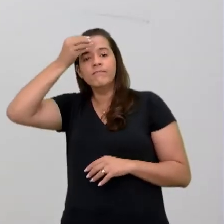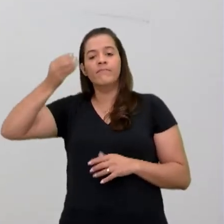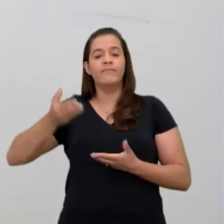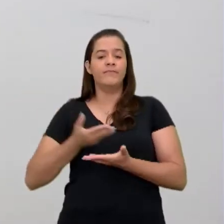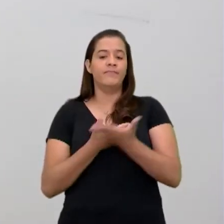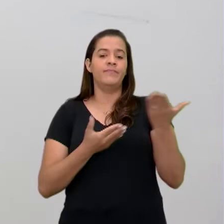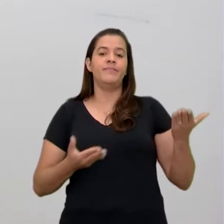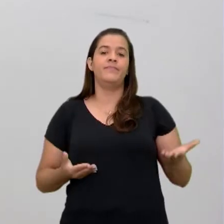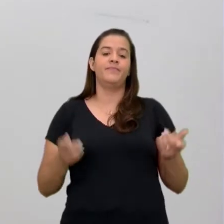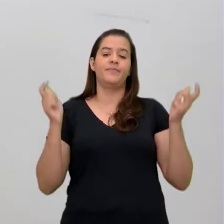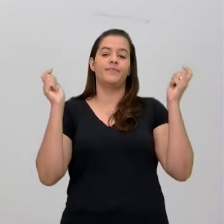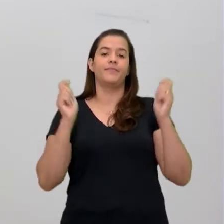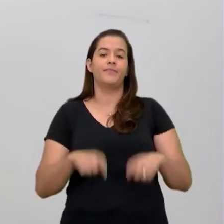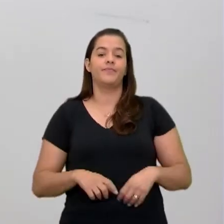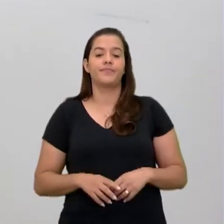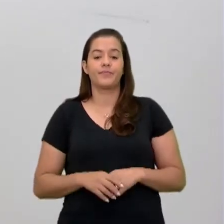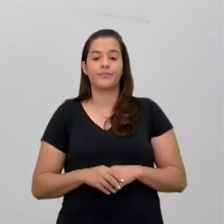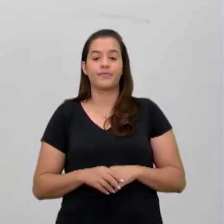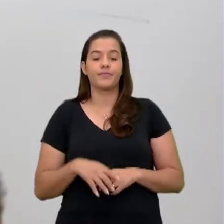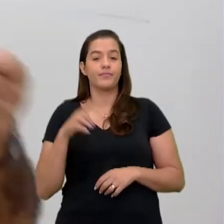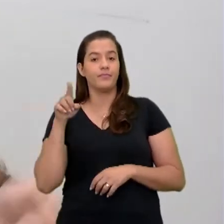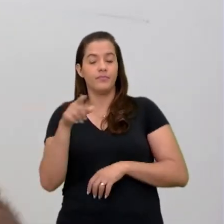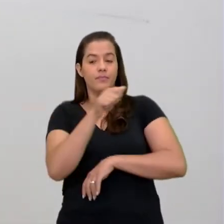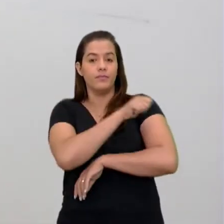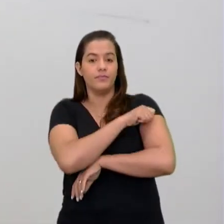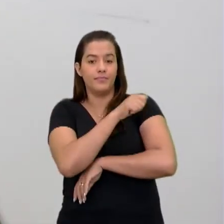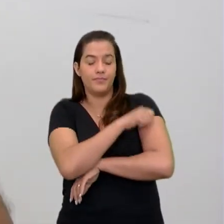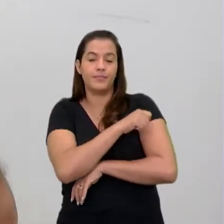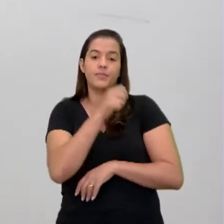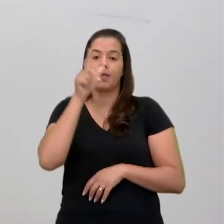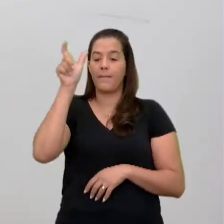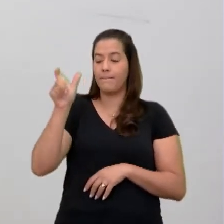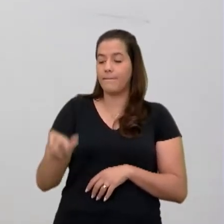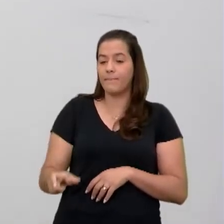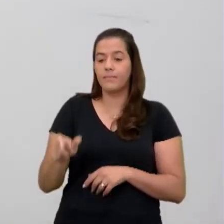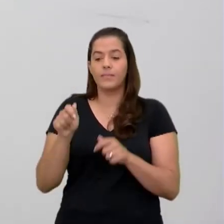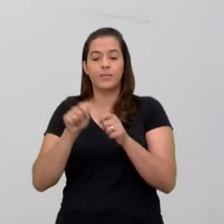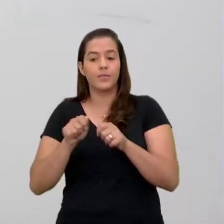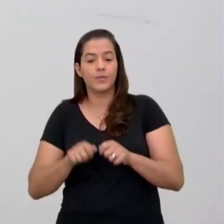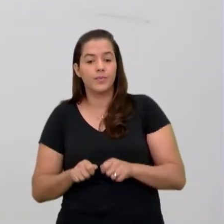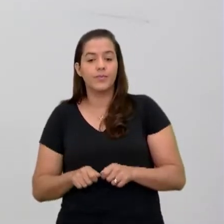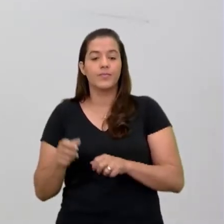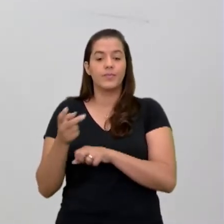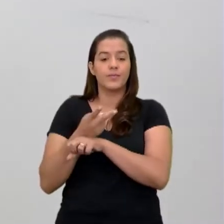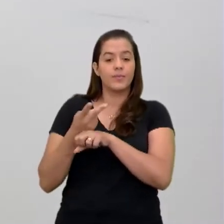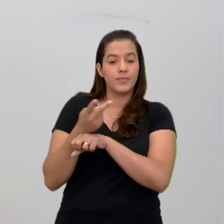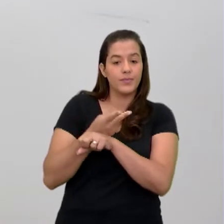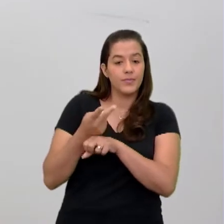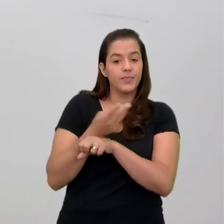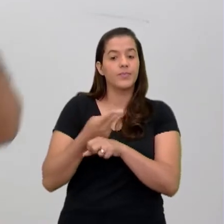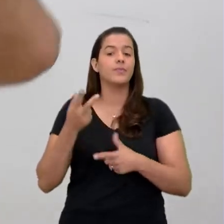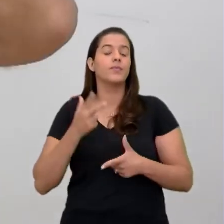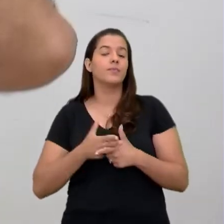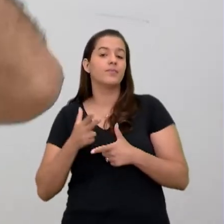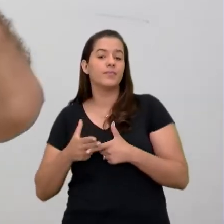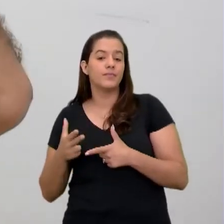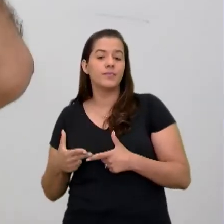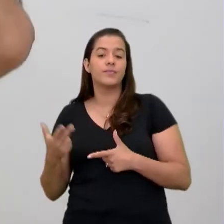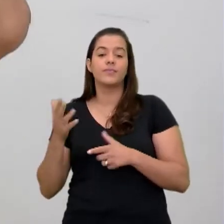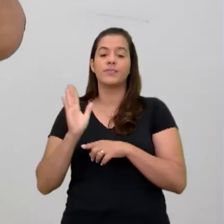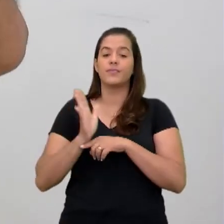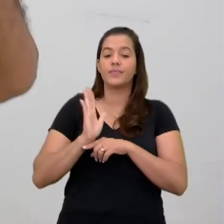facilita bastante o aluno, a pessoa que está fazendo isso, aquele investigador que eu falei da série do filme, ter